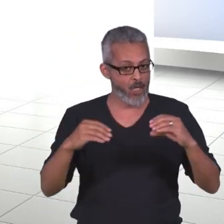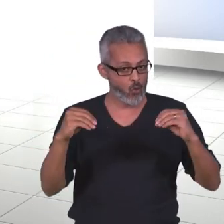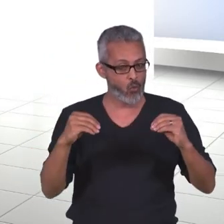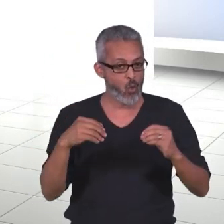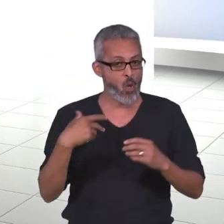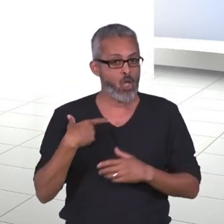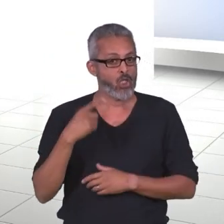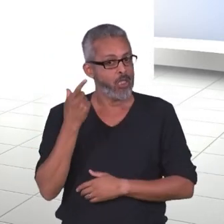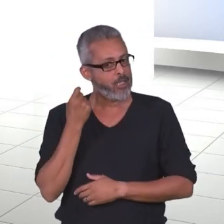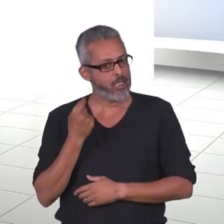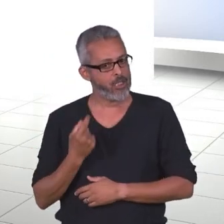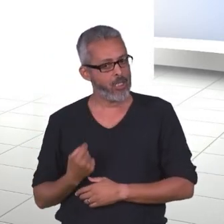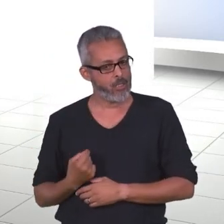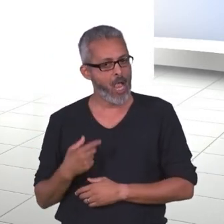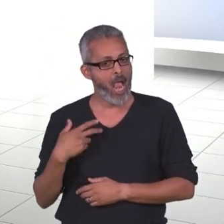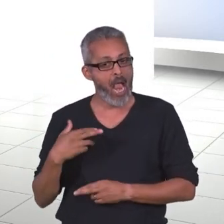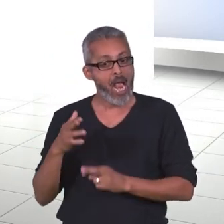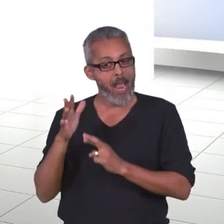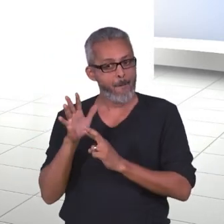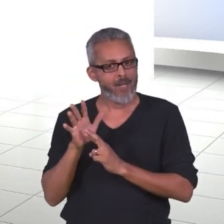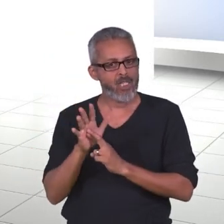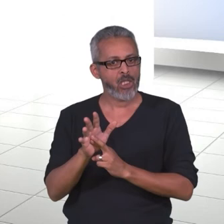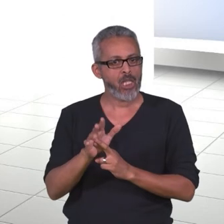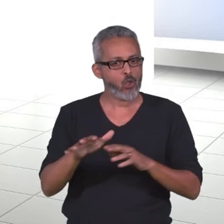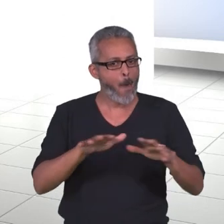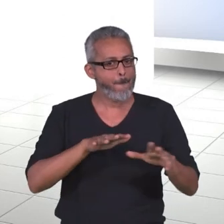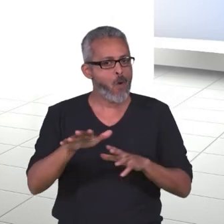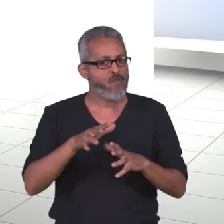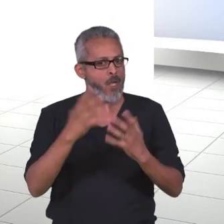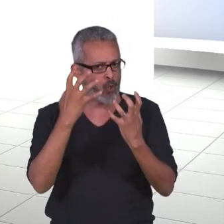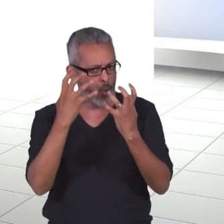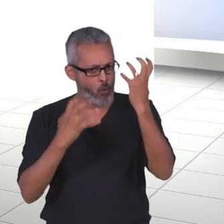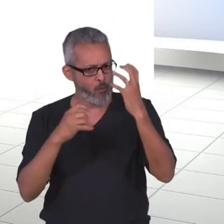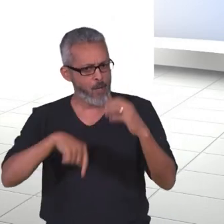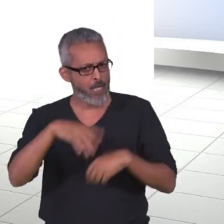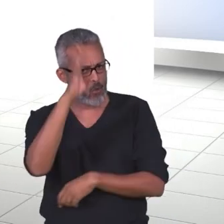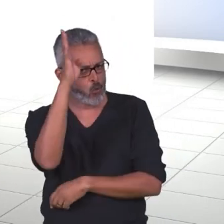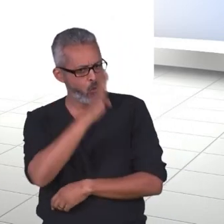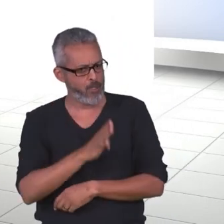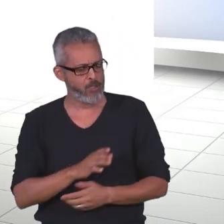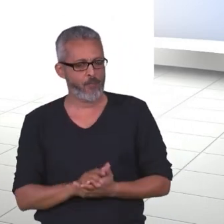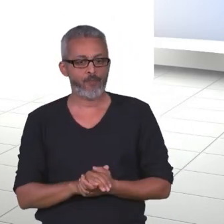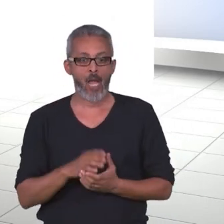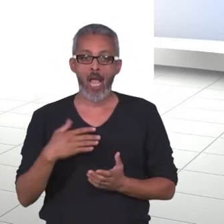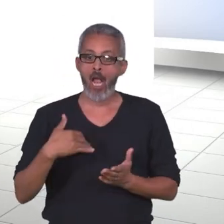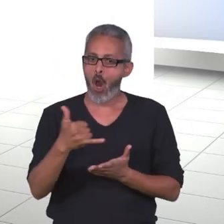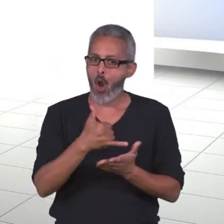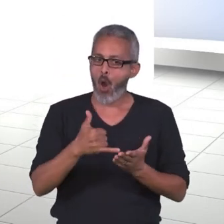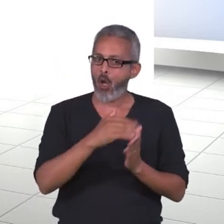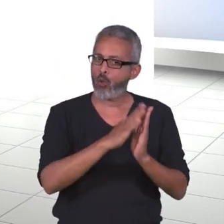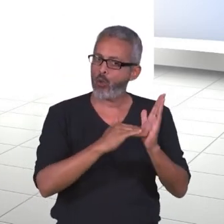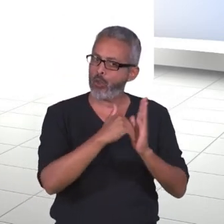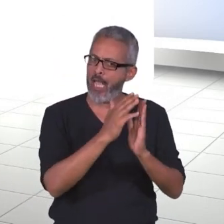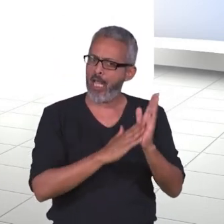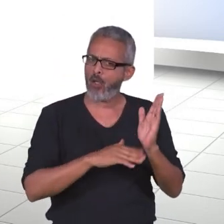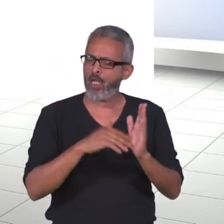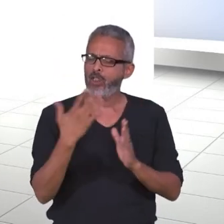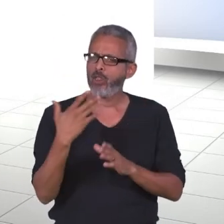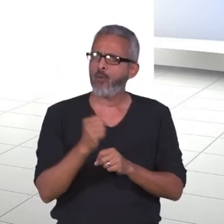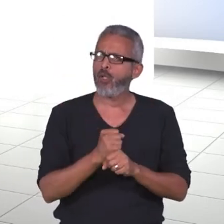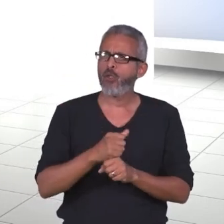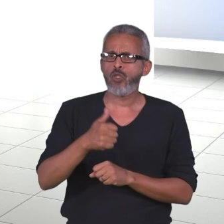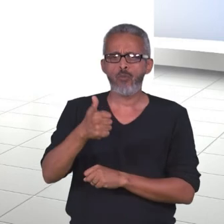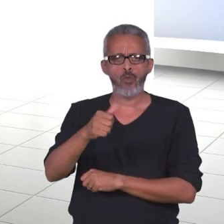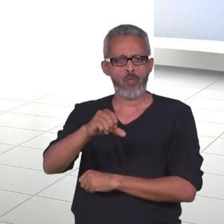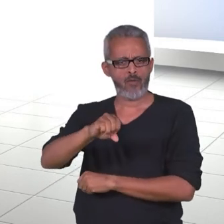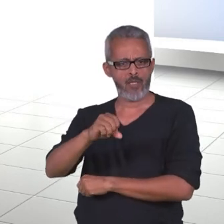do Amaral, uma das grandes representantes do movimento cubista no Brasil, que apresenta em seu Olho sobre Tela,